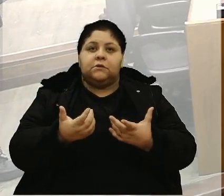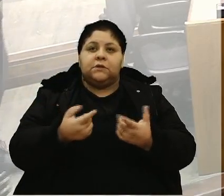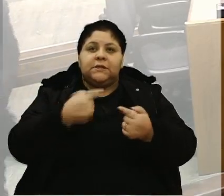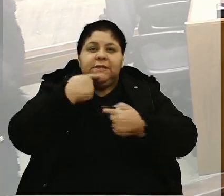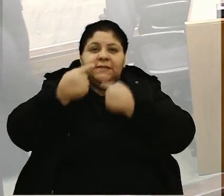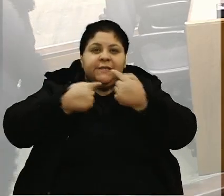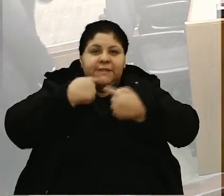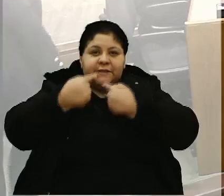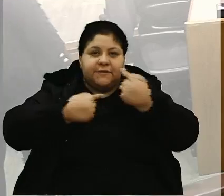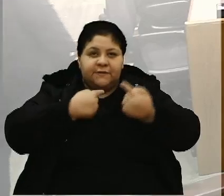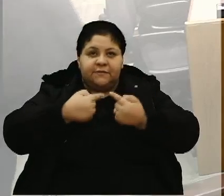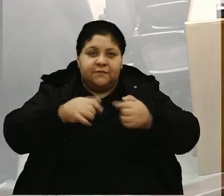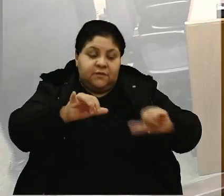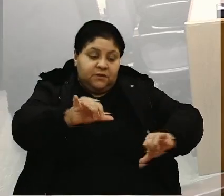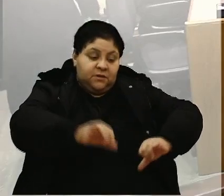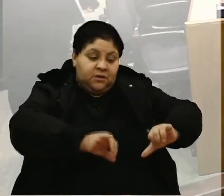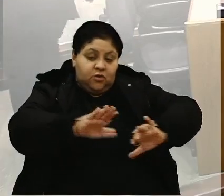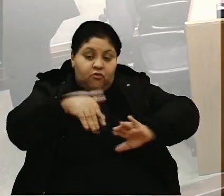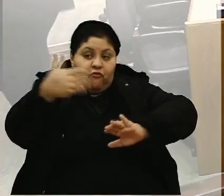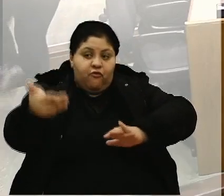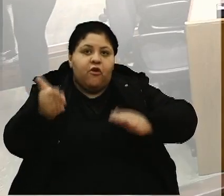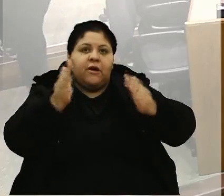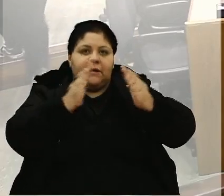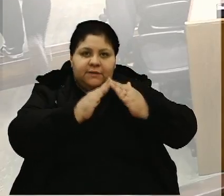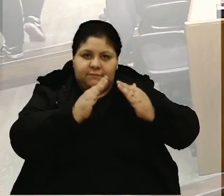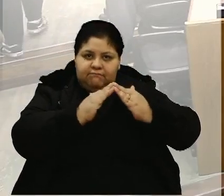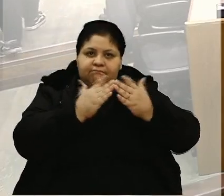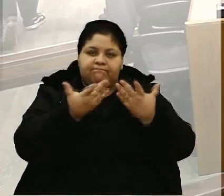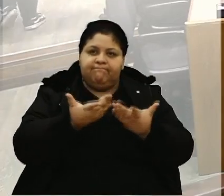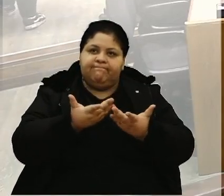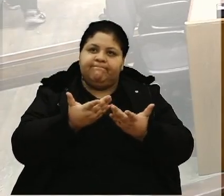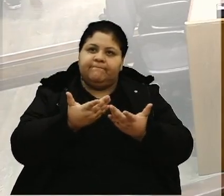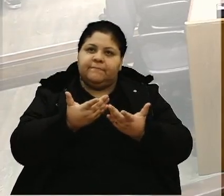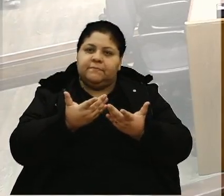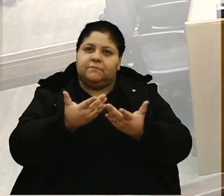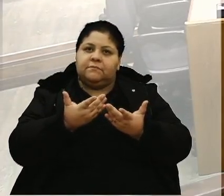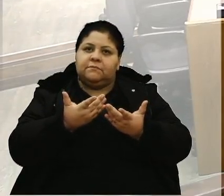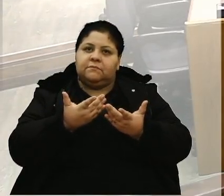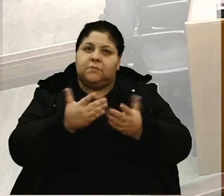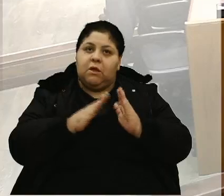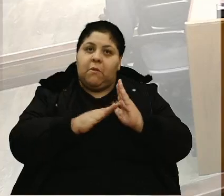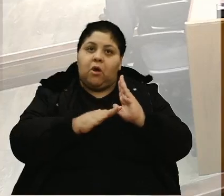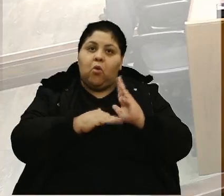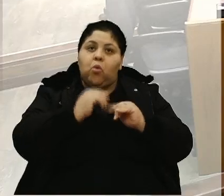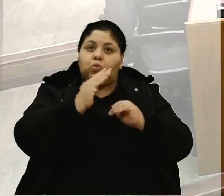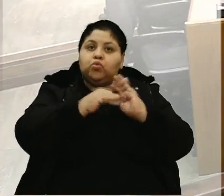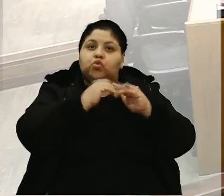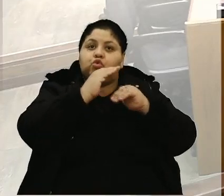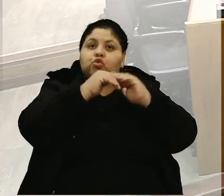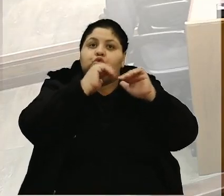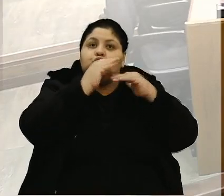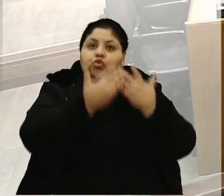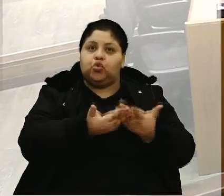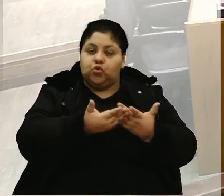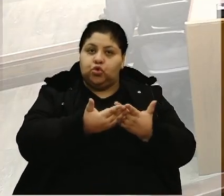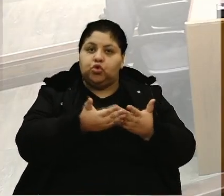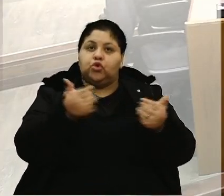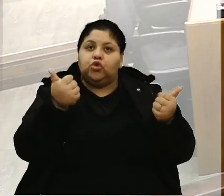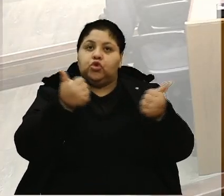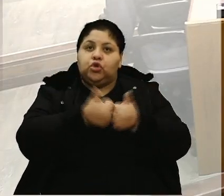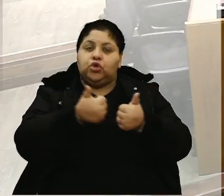críticas que a gente sofre fora da casa e tal e coisa, ela é uma construção que veio através de